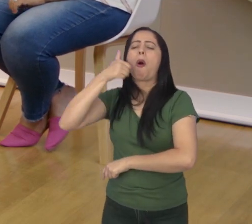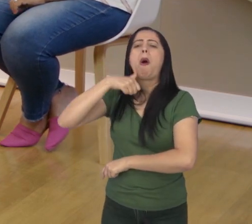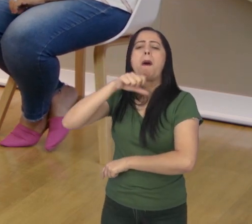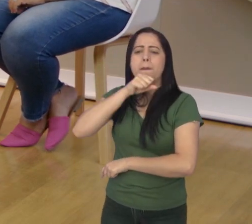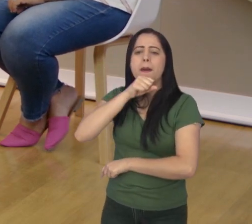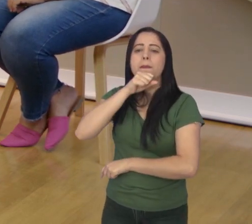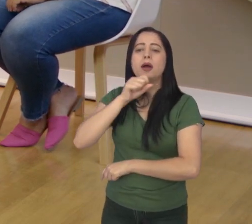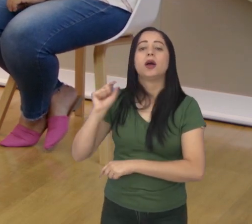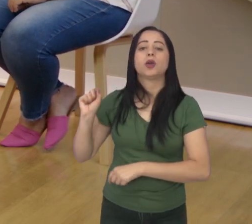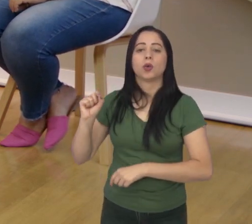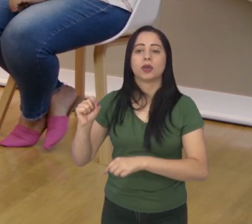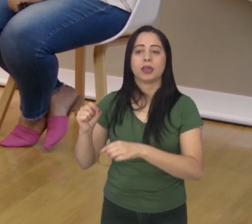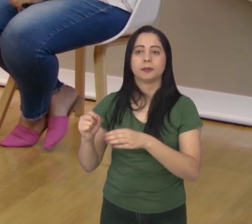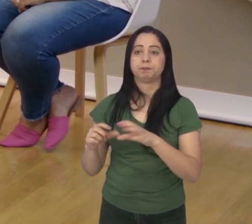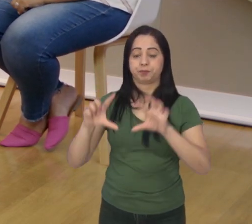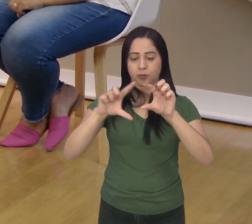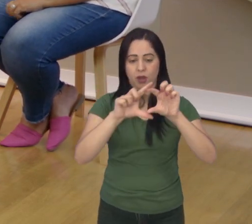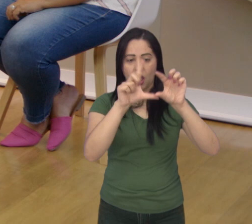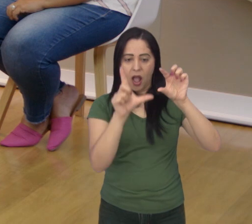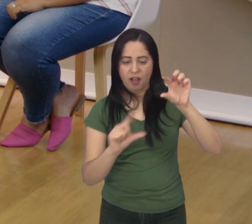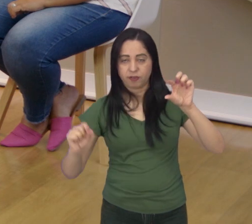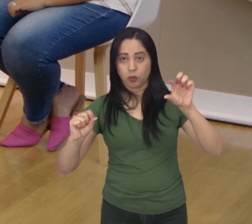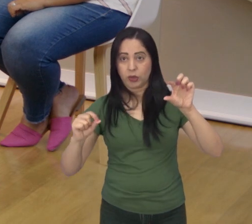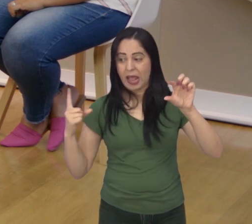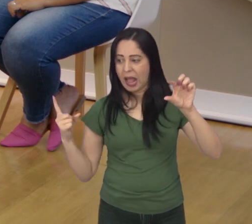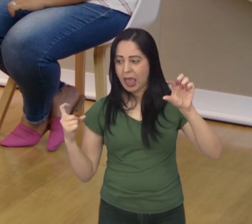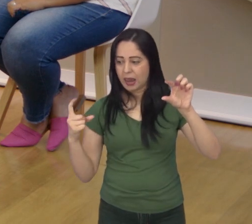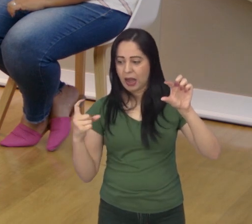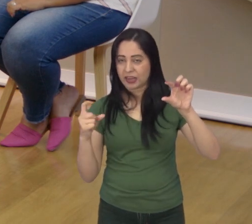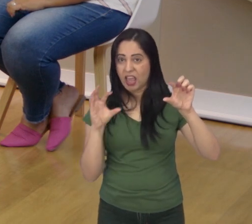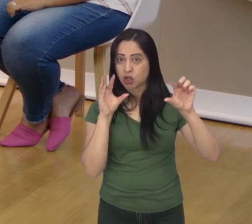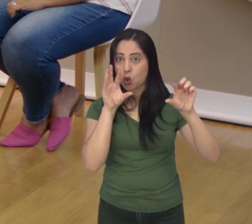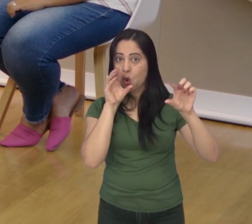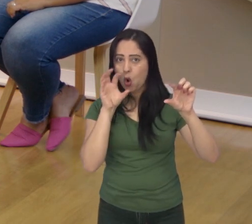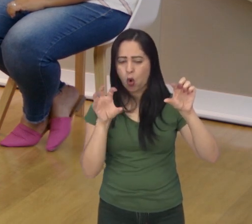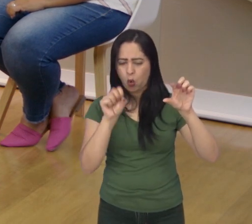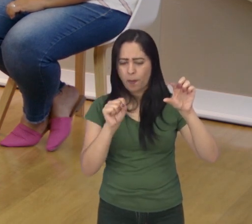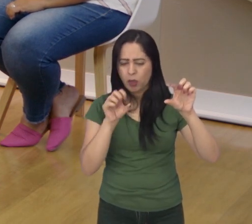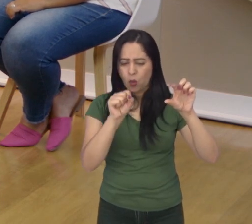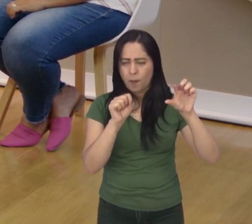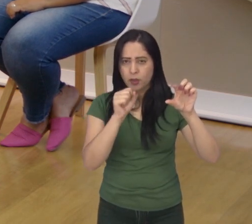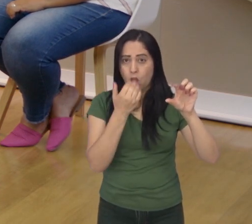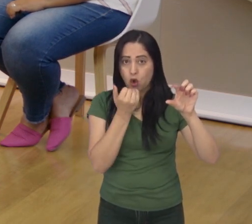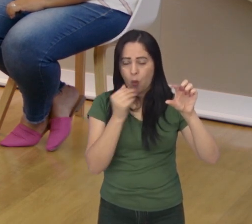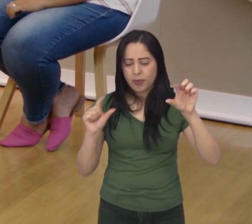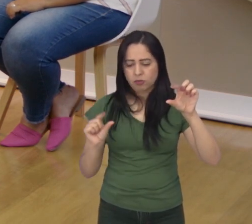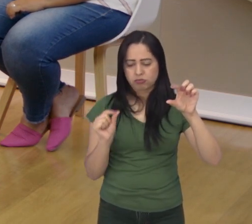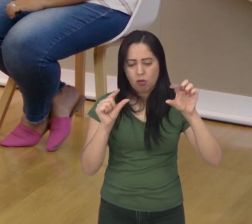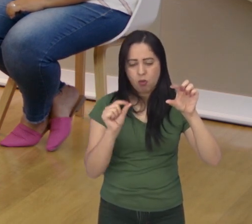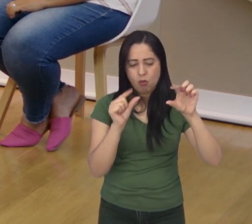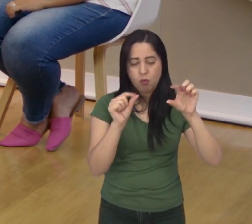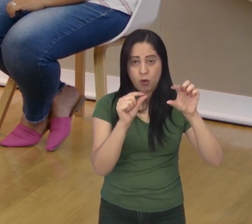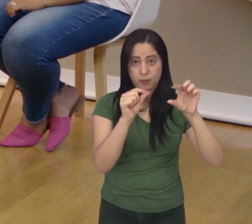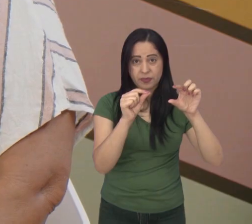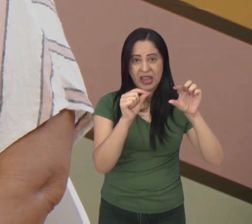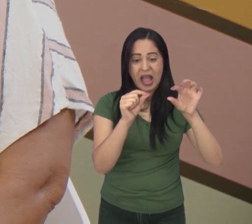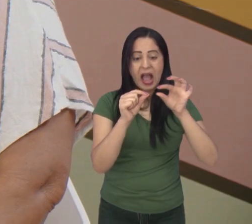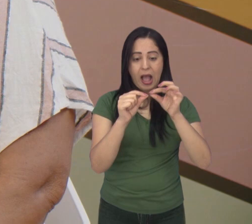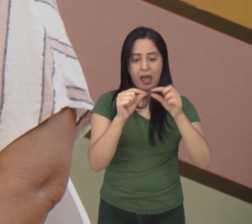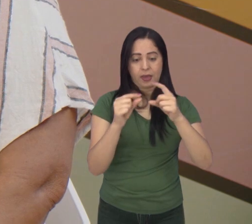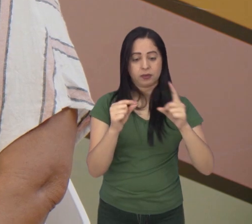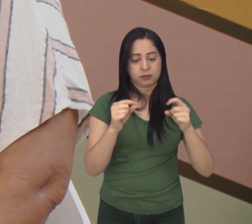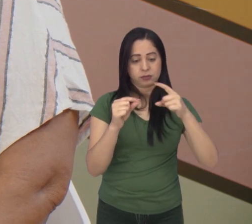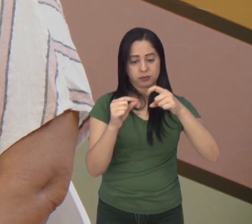nossos mães, os pais usavam, as lagartas comiam aquela planta com o produto e o